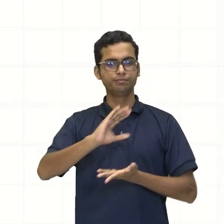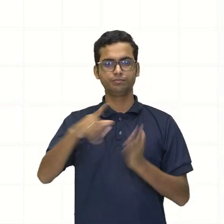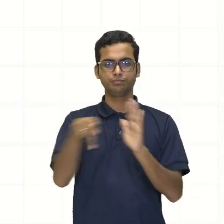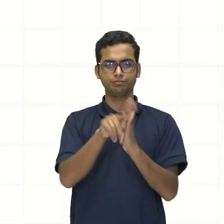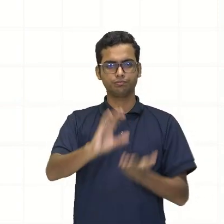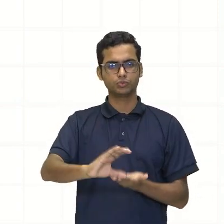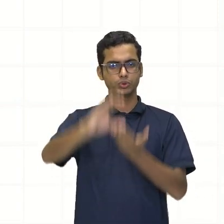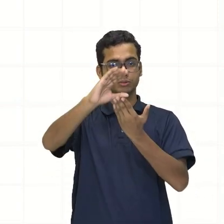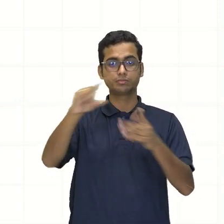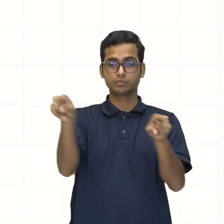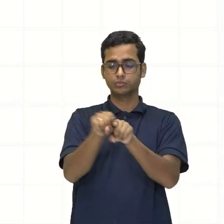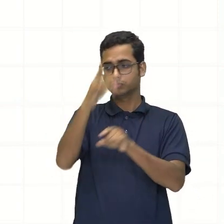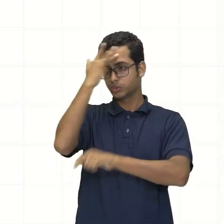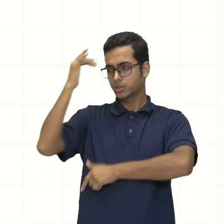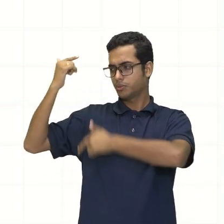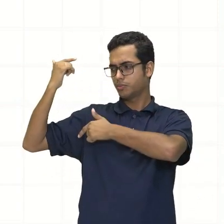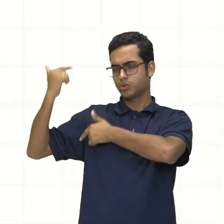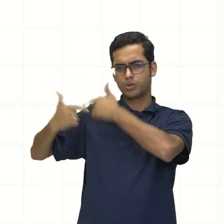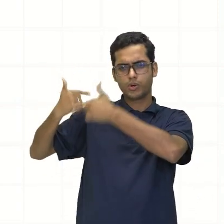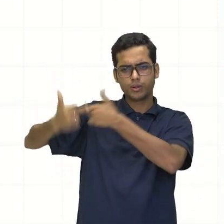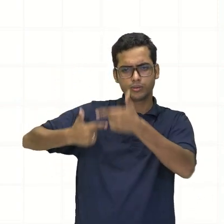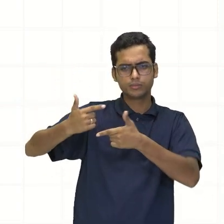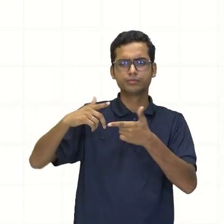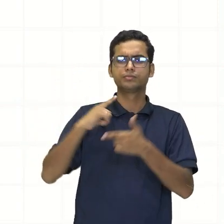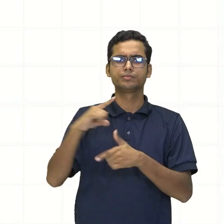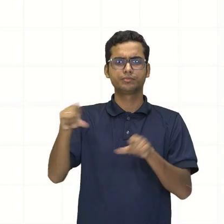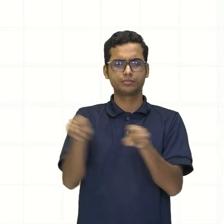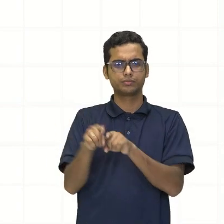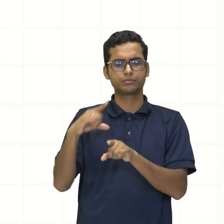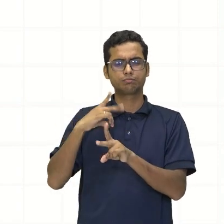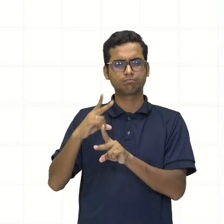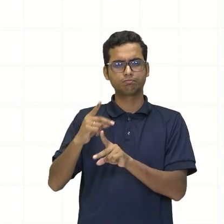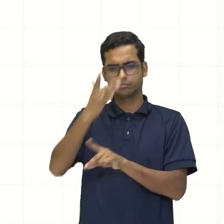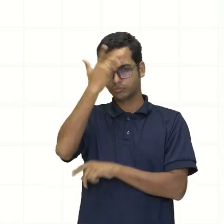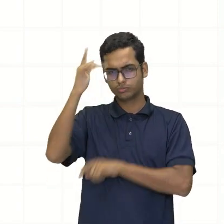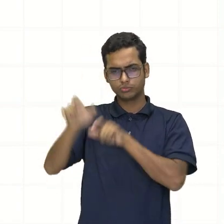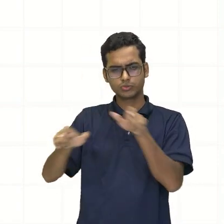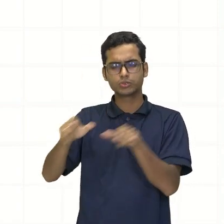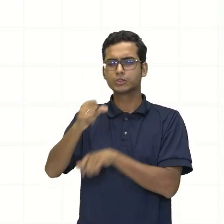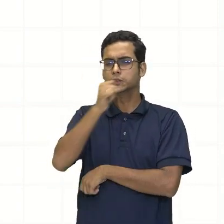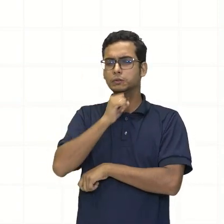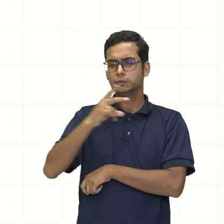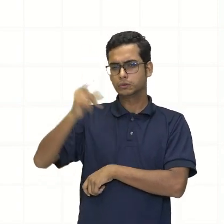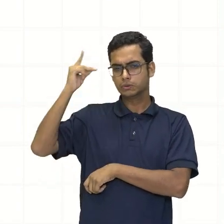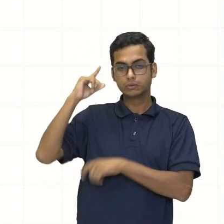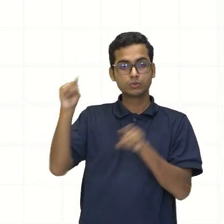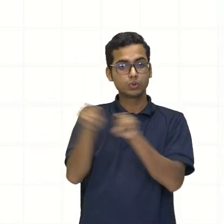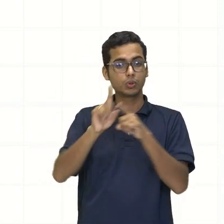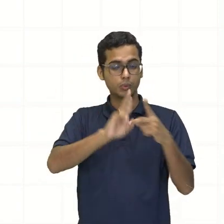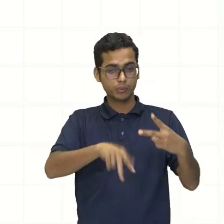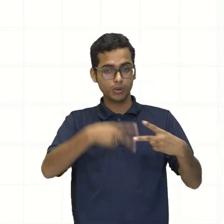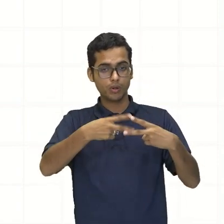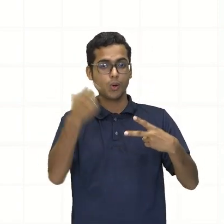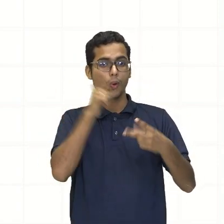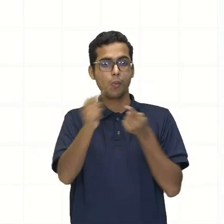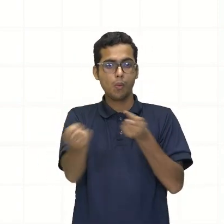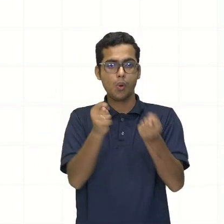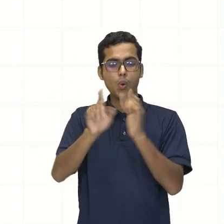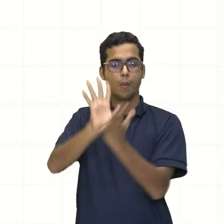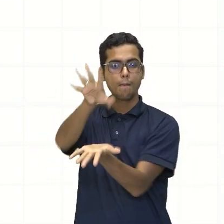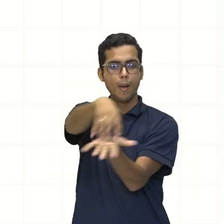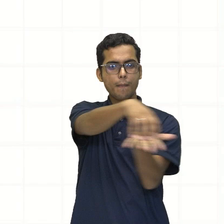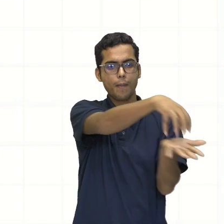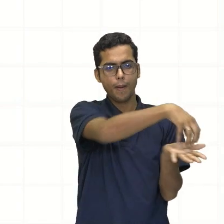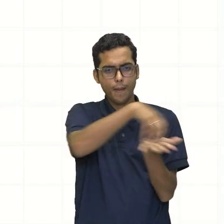de anciãos e também da administração para poder controlar as